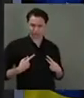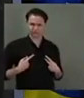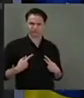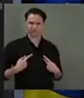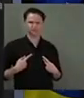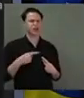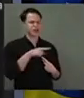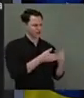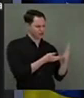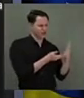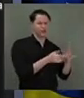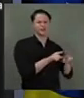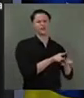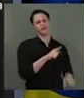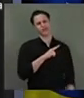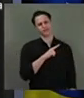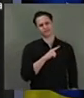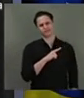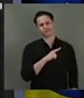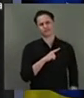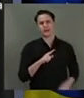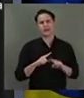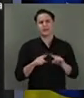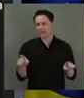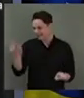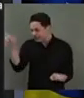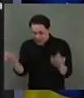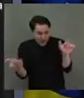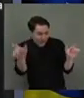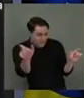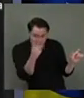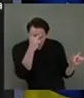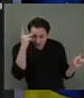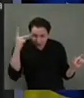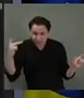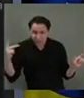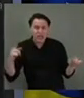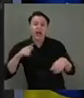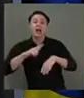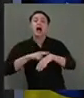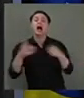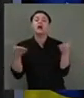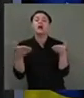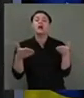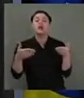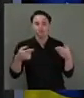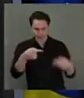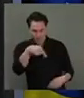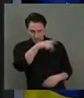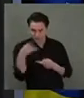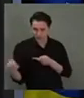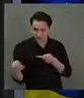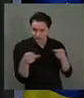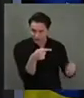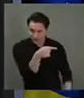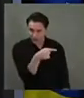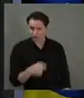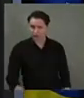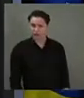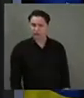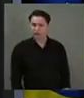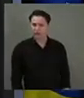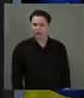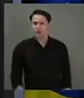A Câmara tem. Nenhuma delas se movimentaram para visitar, não os